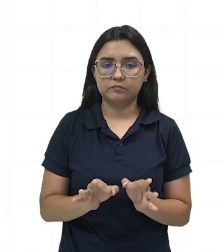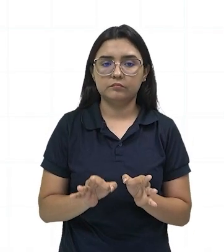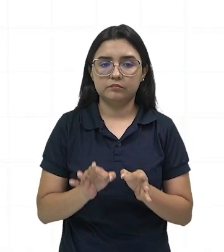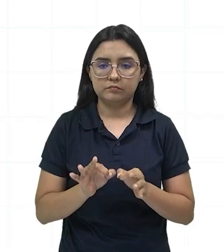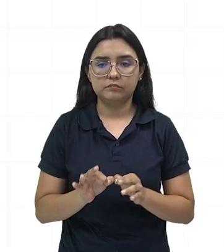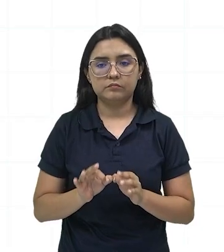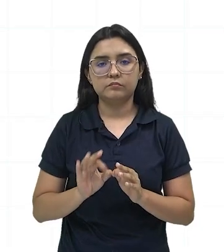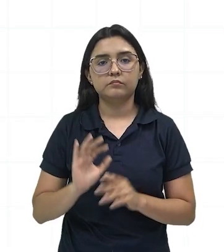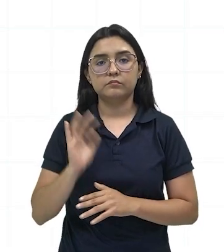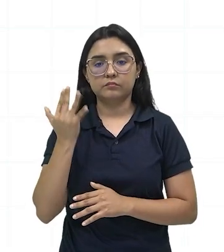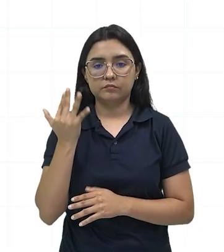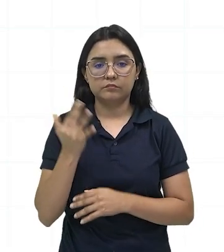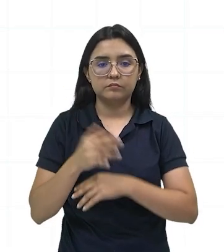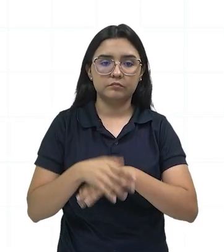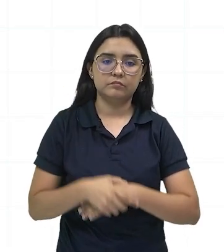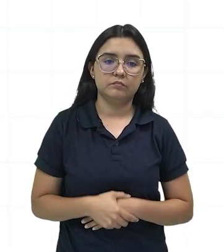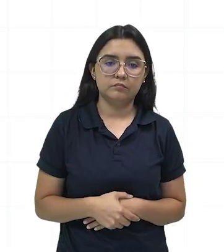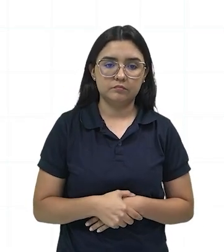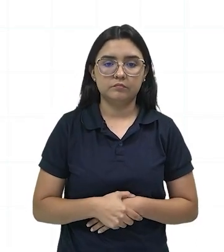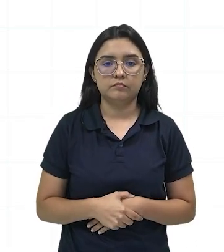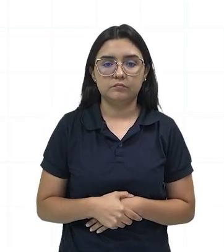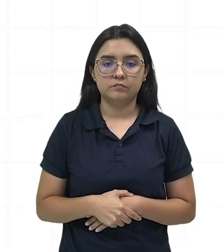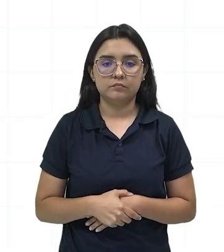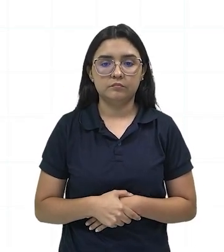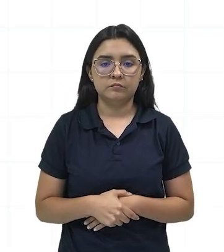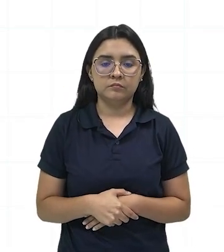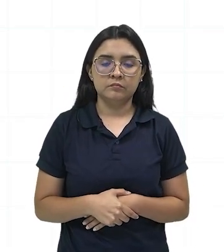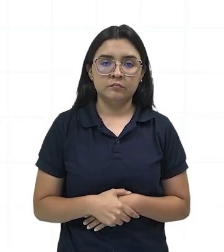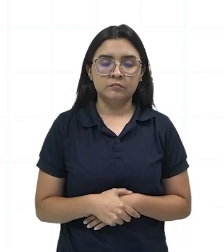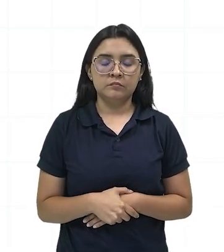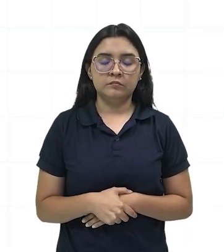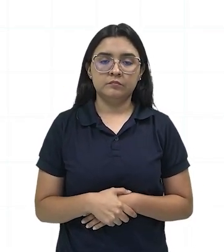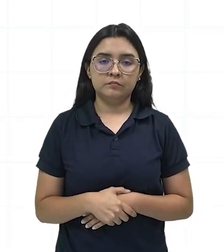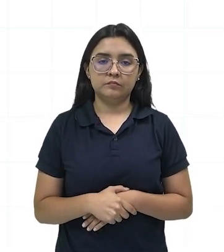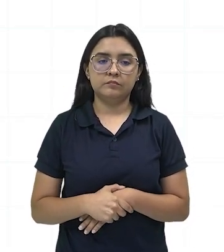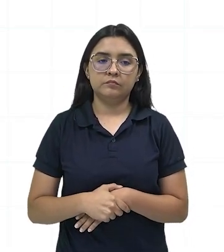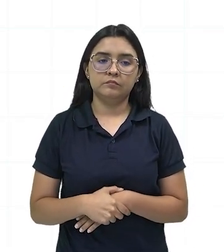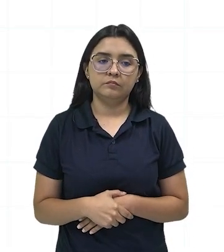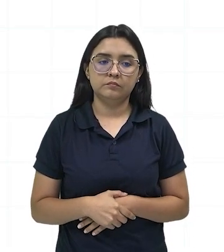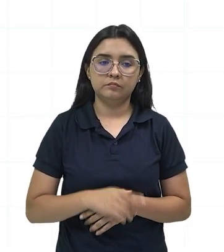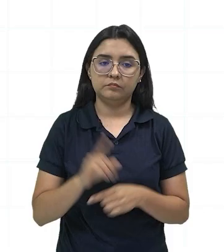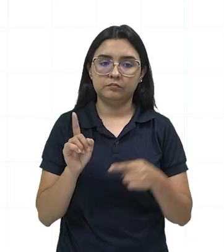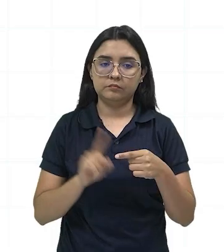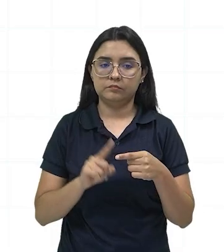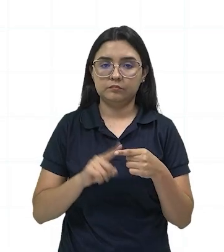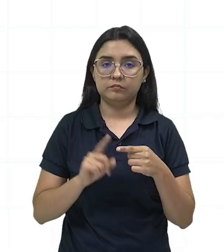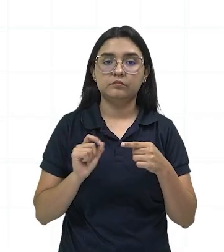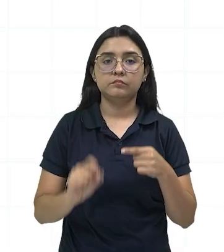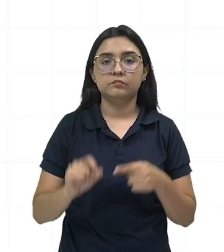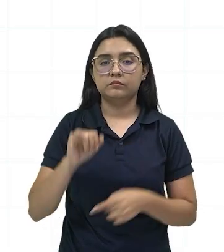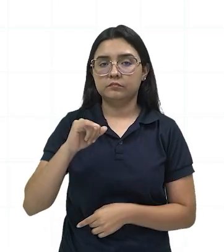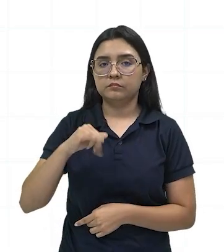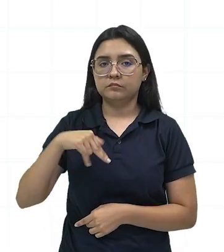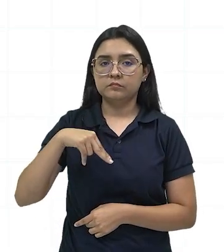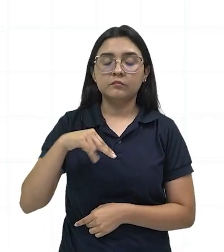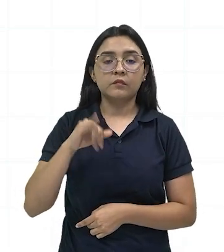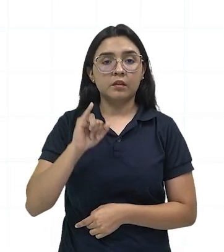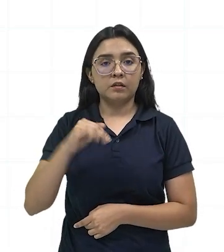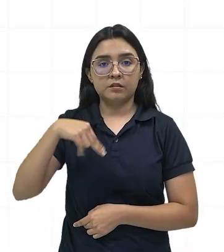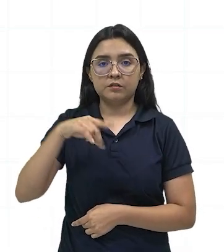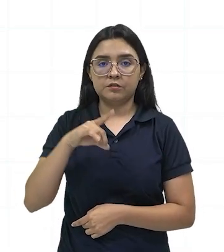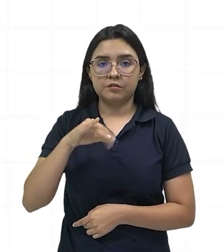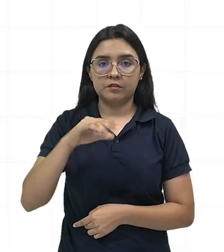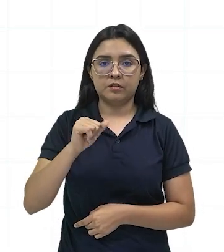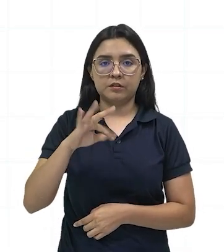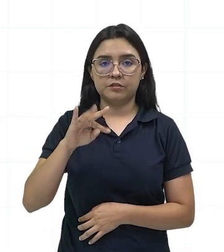ao fato que é ou será dado como real. Então, modo indicativo, certeza. Eu fiz, eu farei,